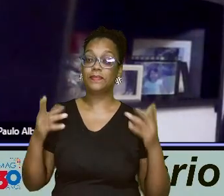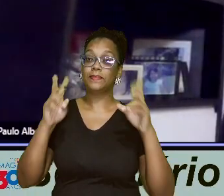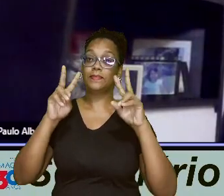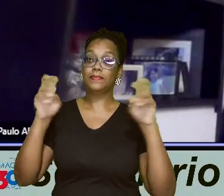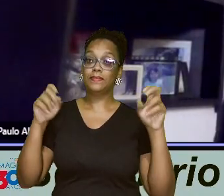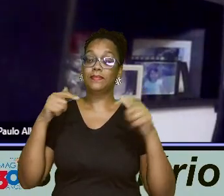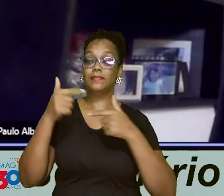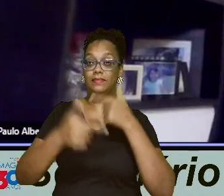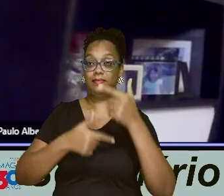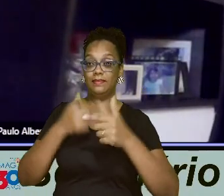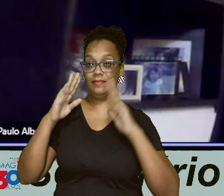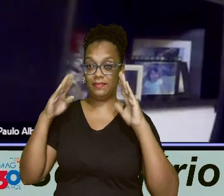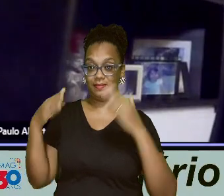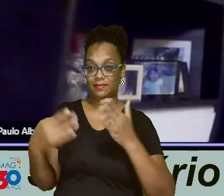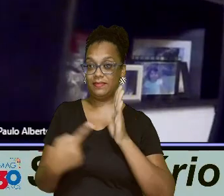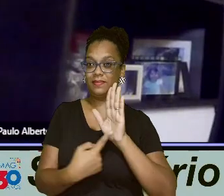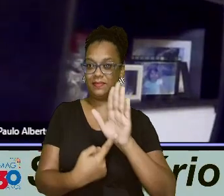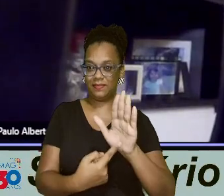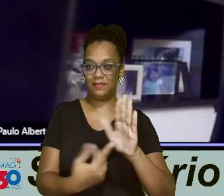essa apresentação,